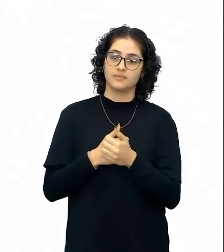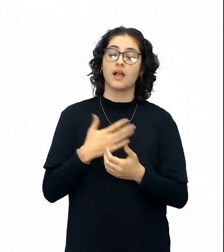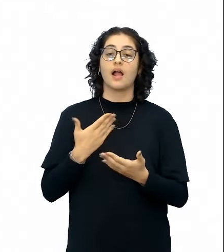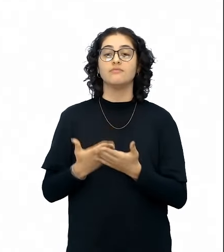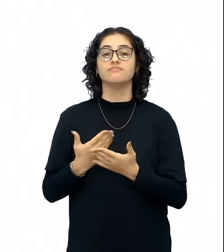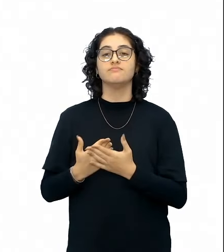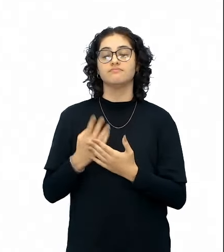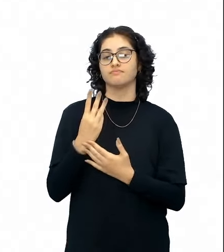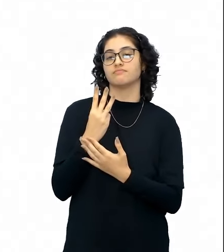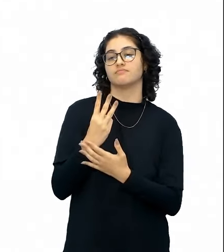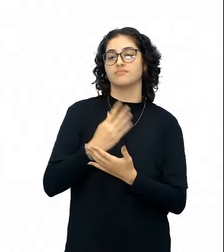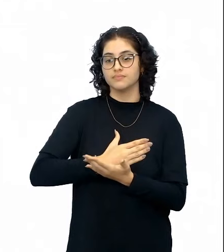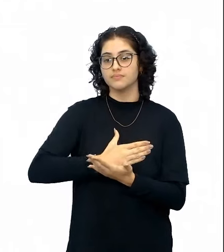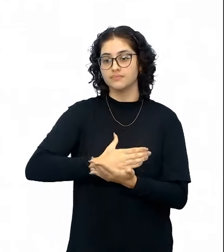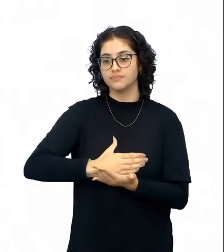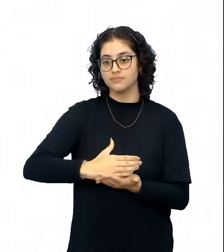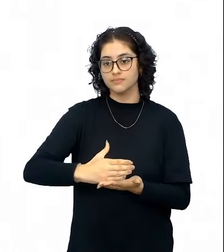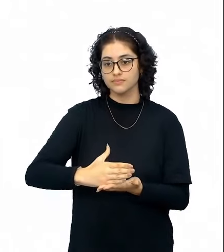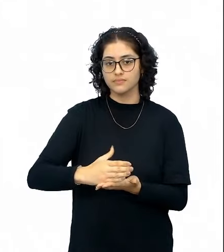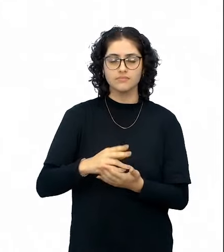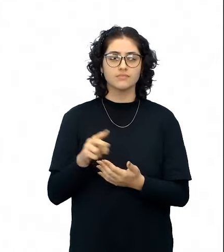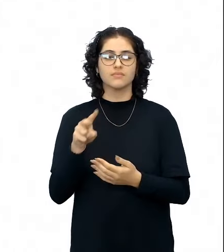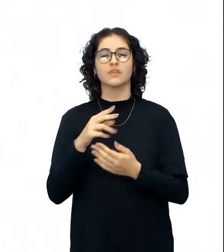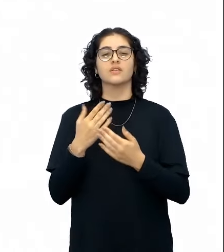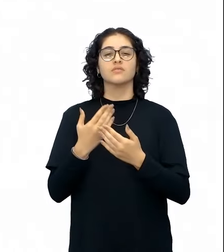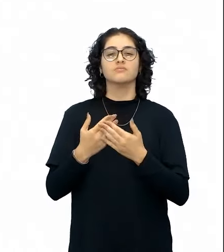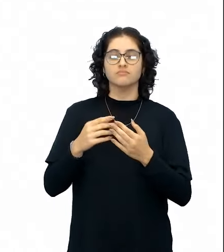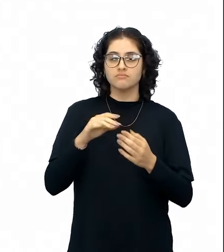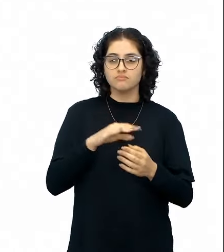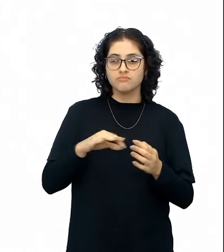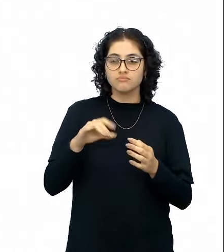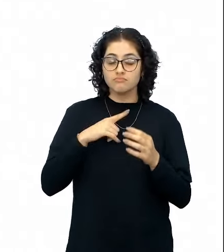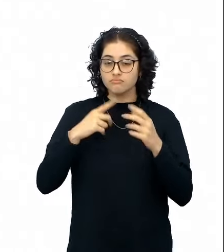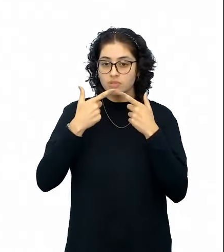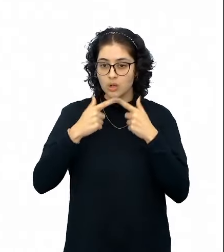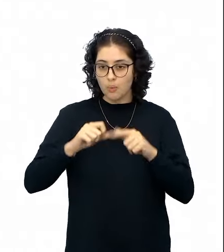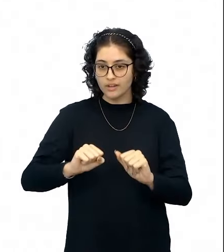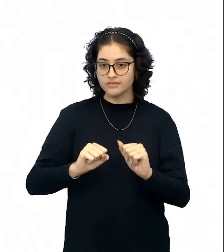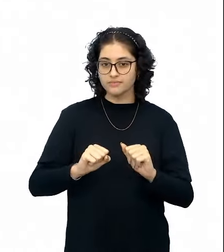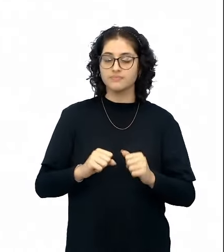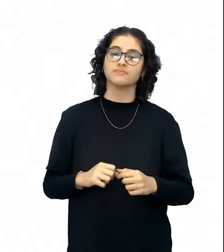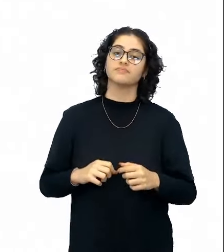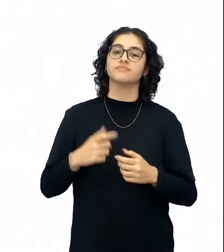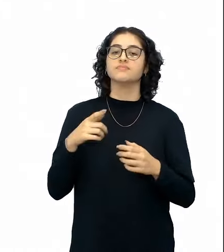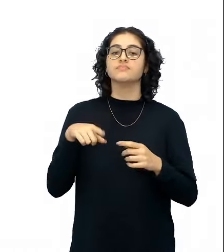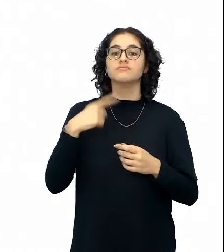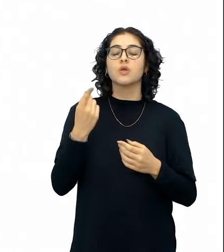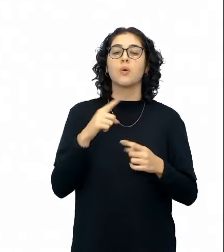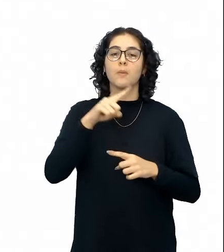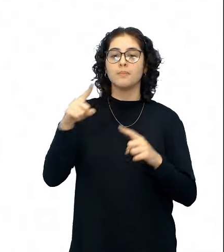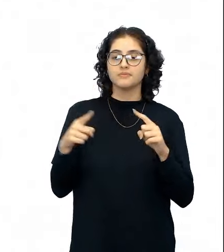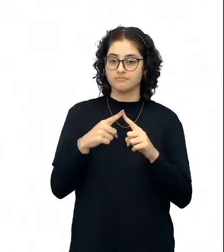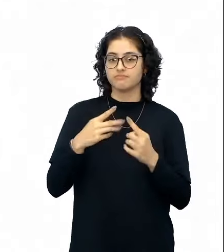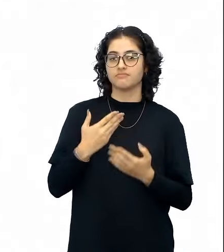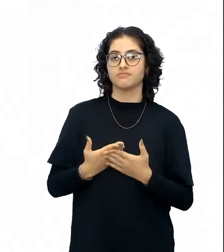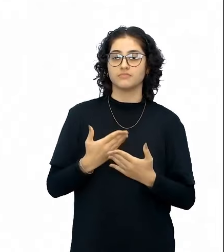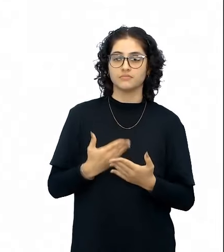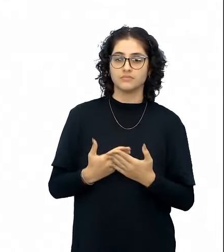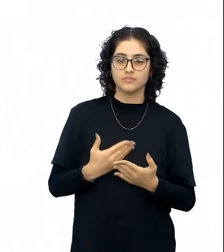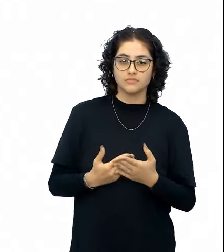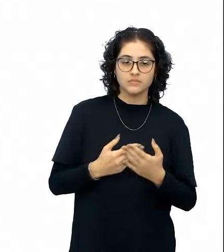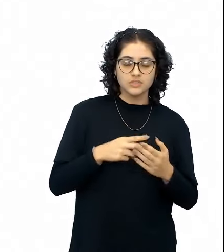3 começa lá. Revisitando figuras de linguagem, aprender sempre, da SA1. Então, objetivo da aula,